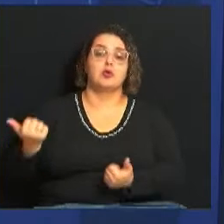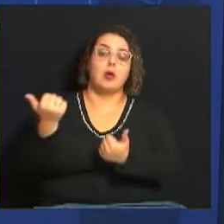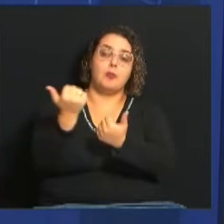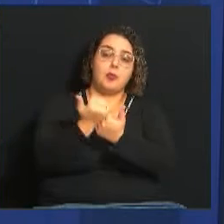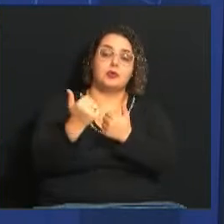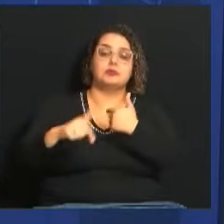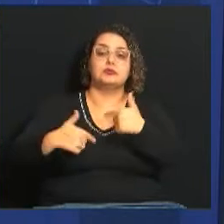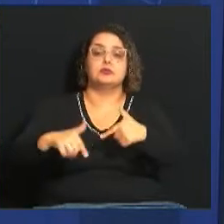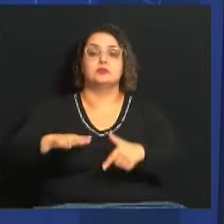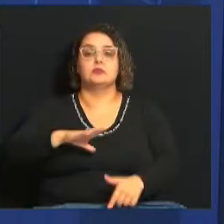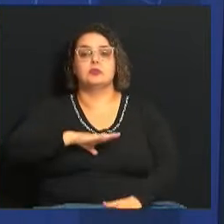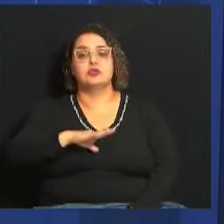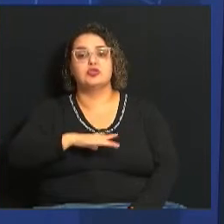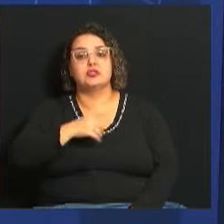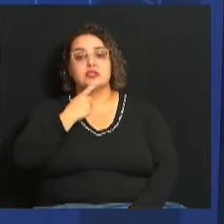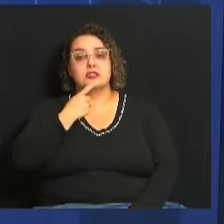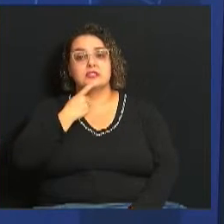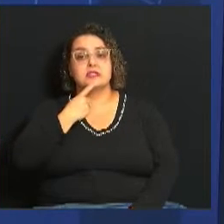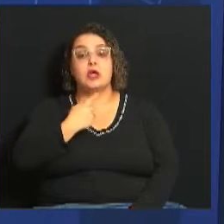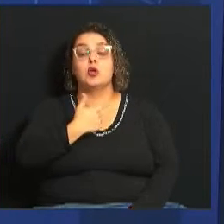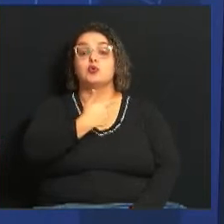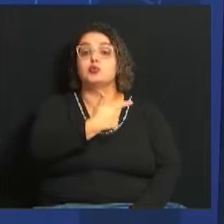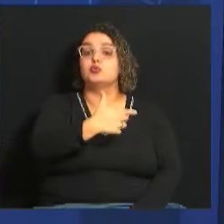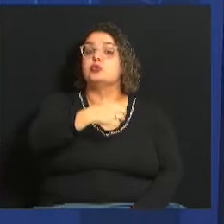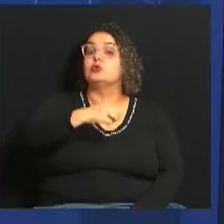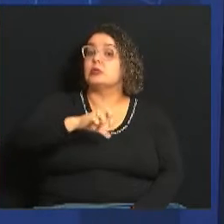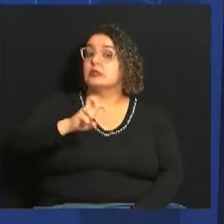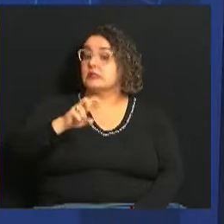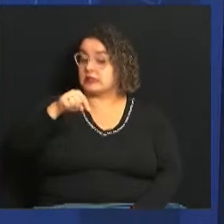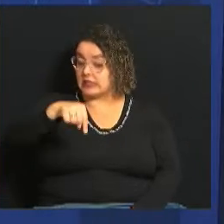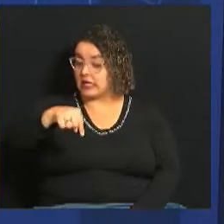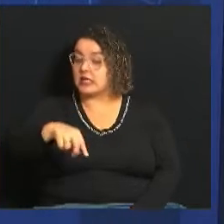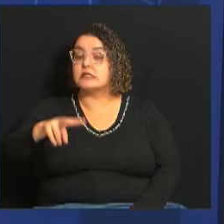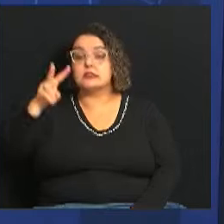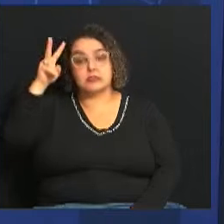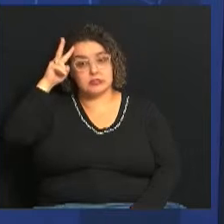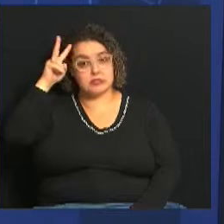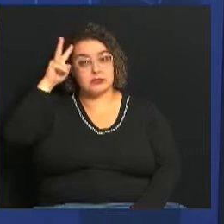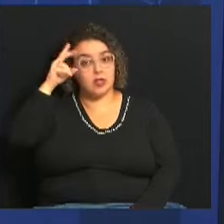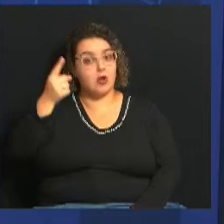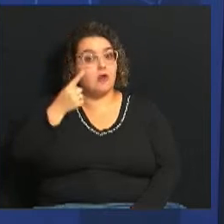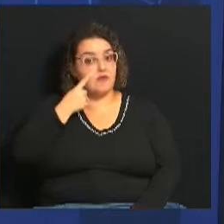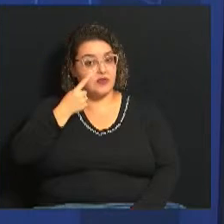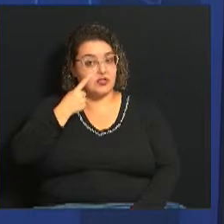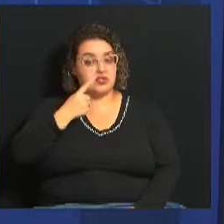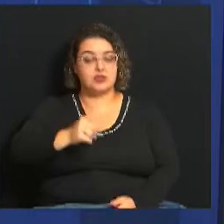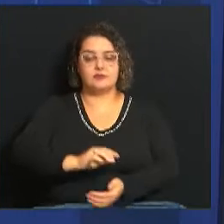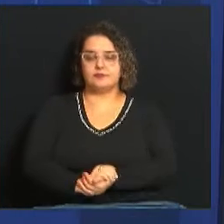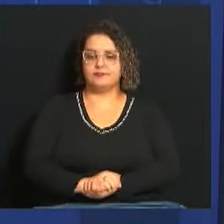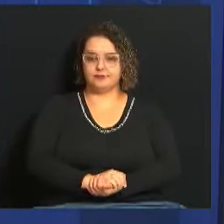com 295 vagas nesta segunda-feira. Confira.